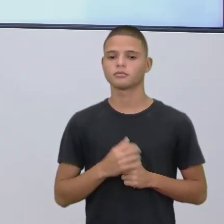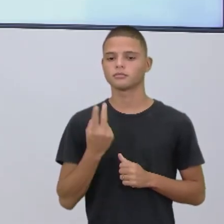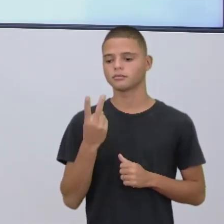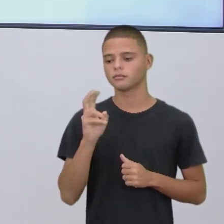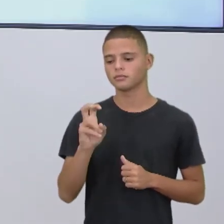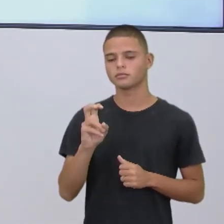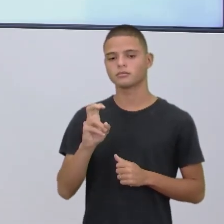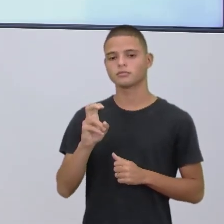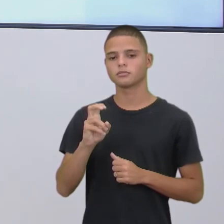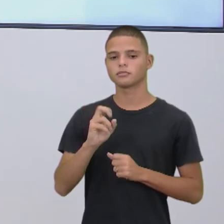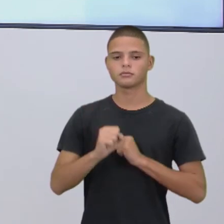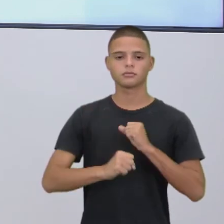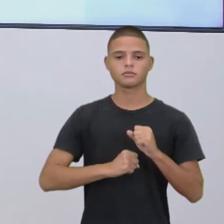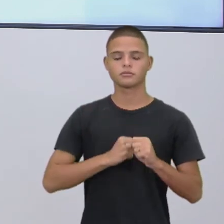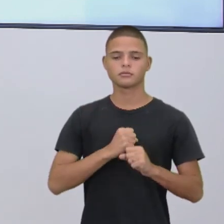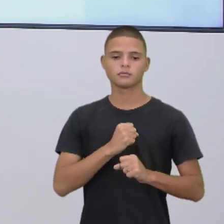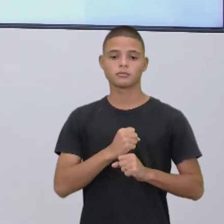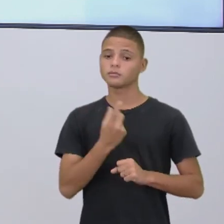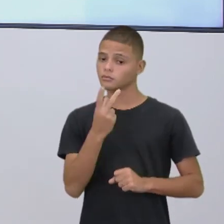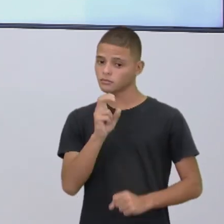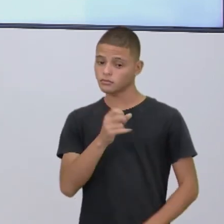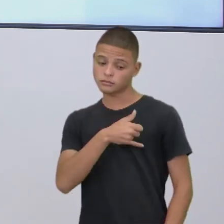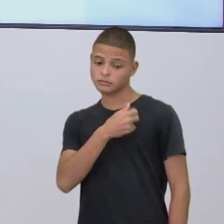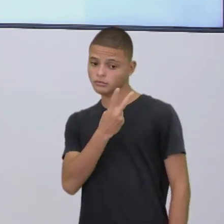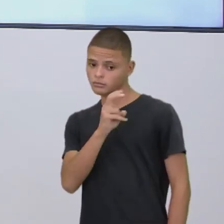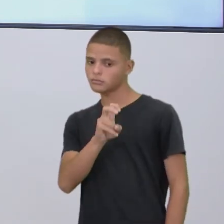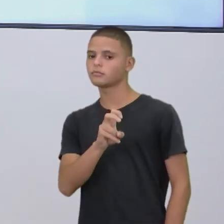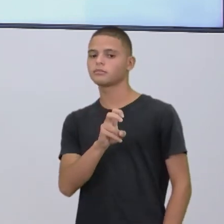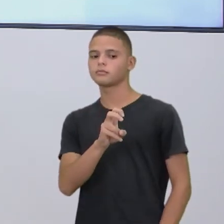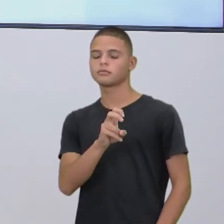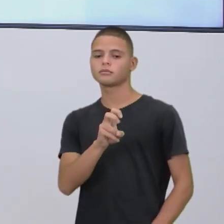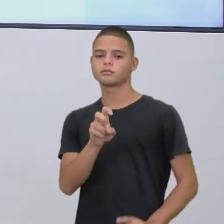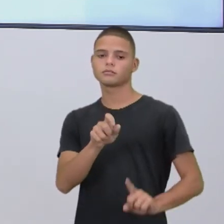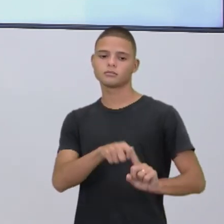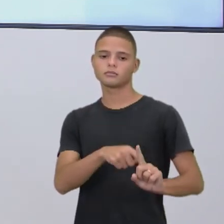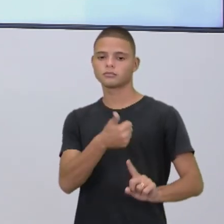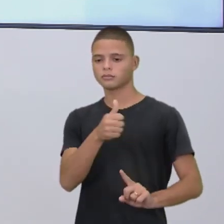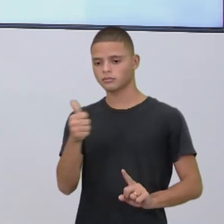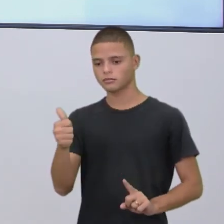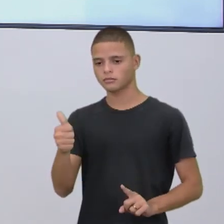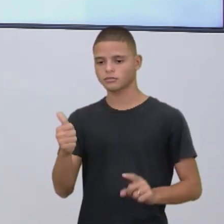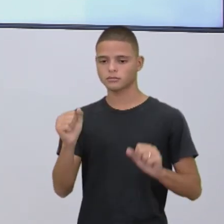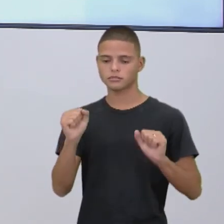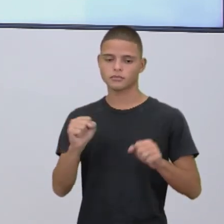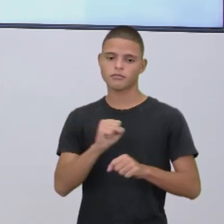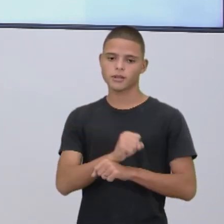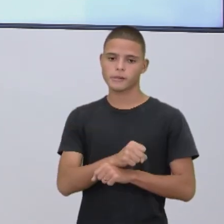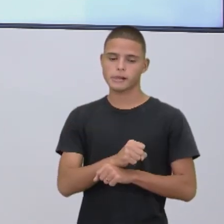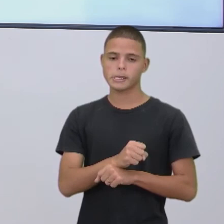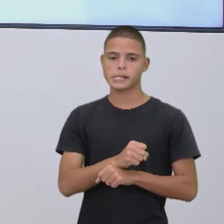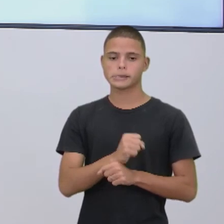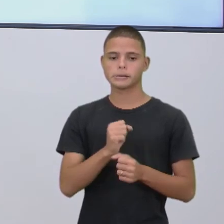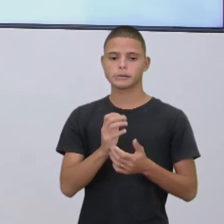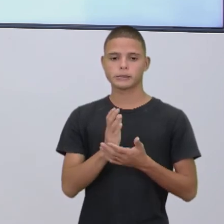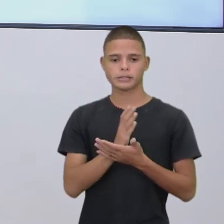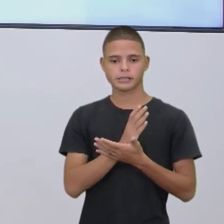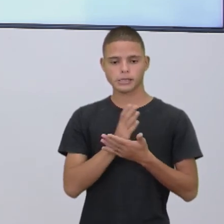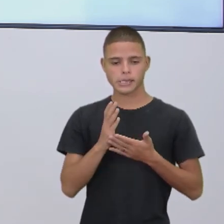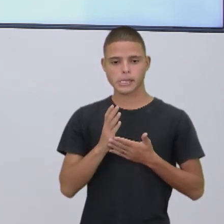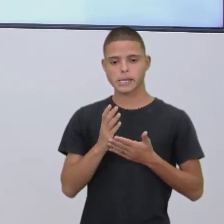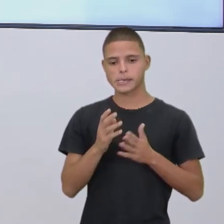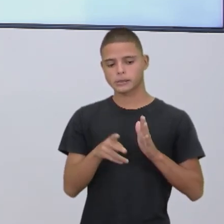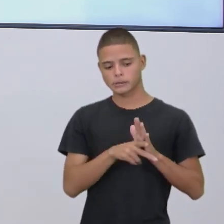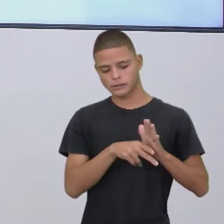25 anos e 11 meses. Por exemplo, isso pode. Então, no caso aí, a gente está falando do quê? De quantitativas contínuas,